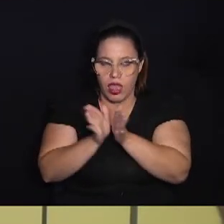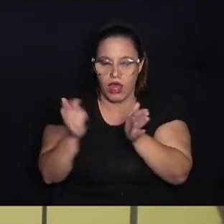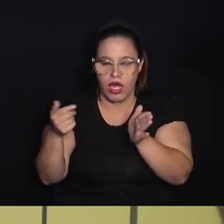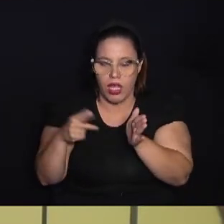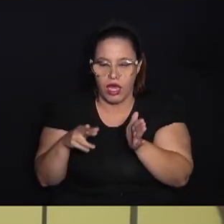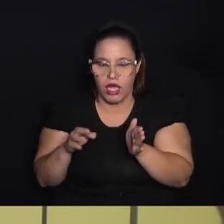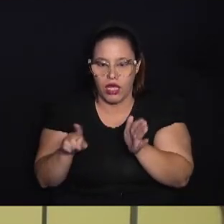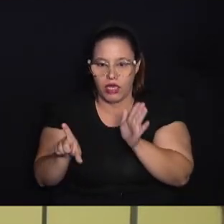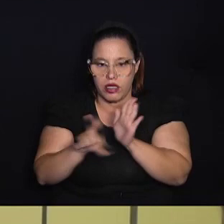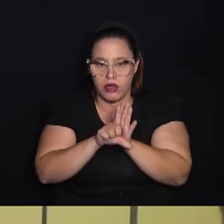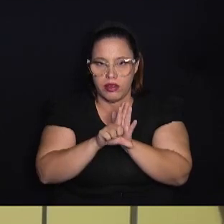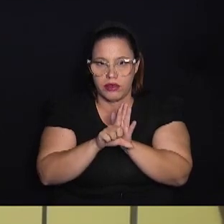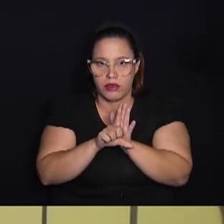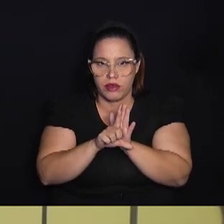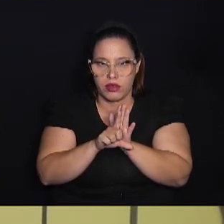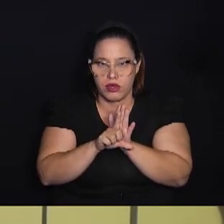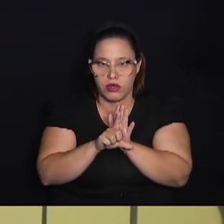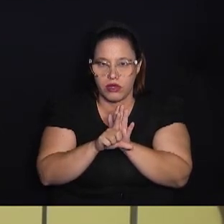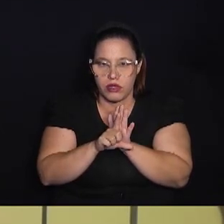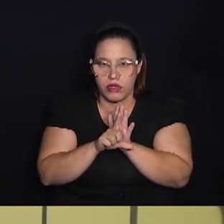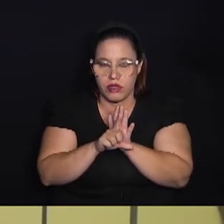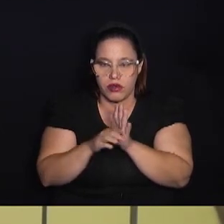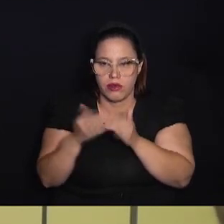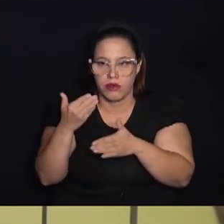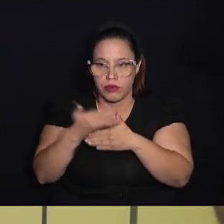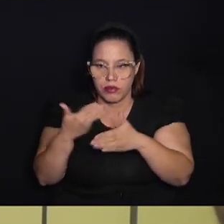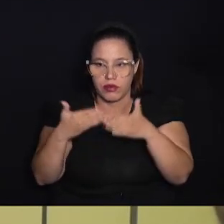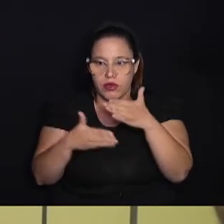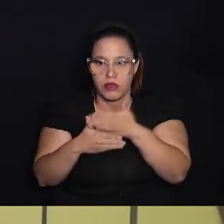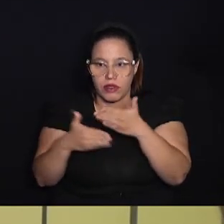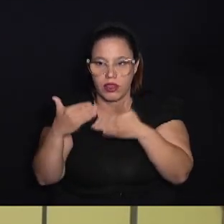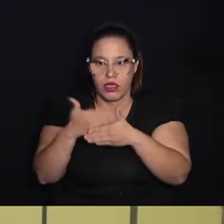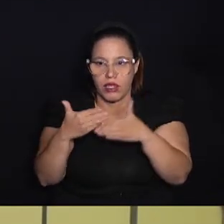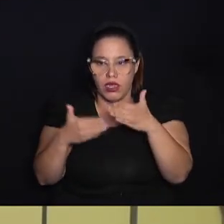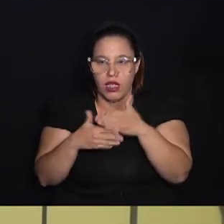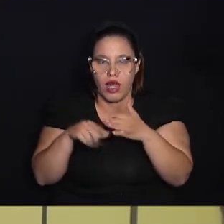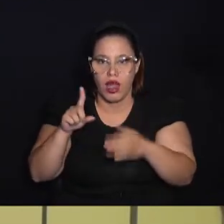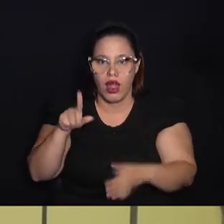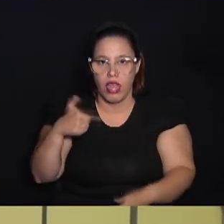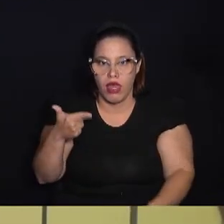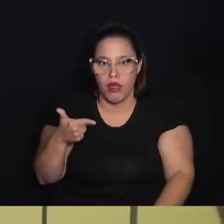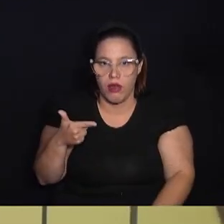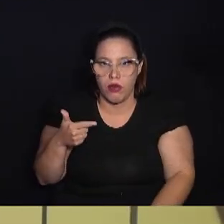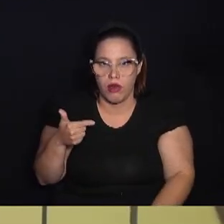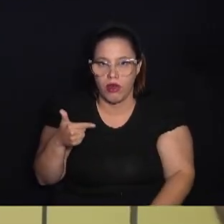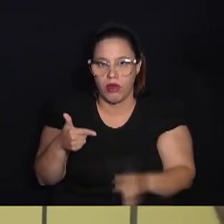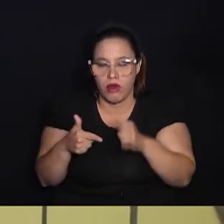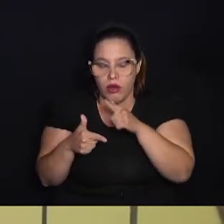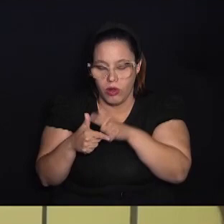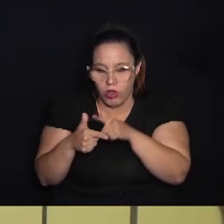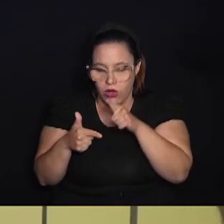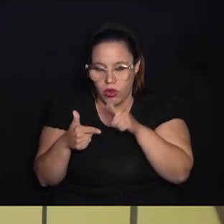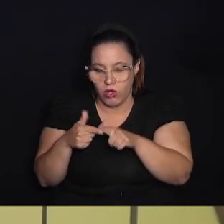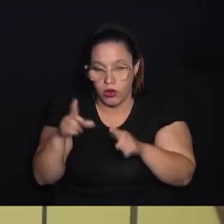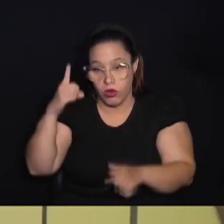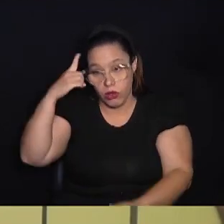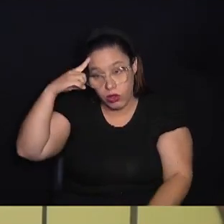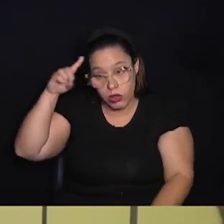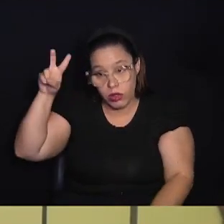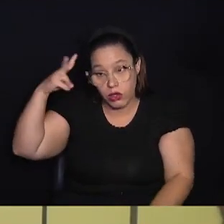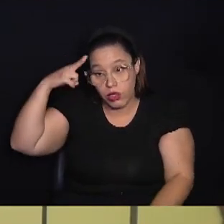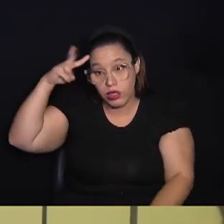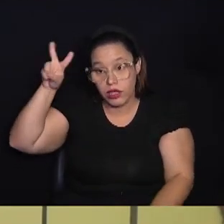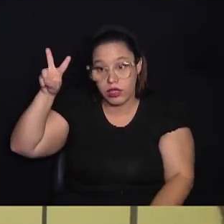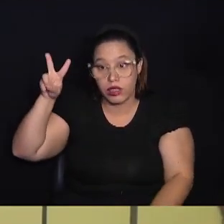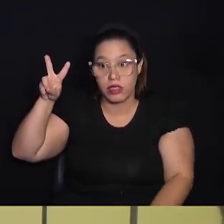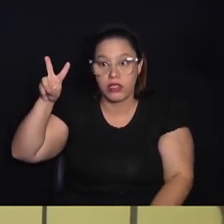lei para construir e tirar a forca a forca ela tinha que ser desmontada Depois de dois dias a forca permaneceu por três décadas montada ali então a gente